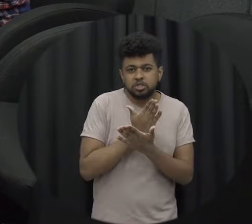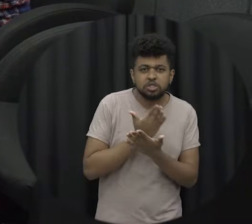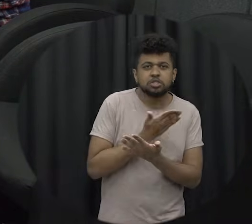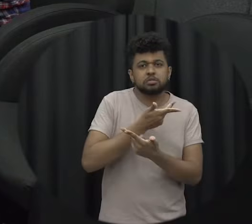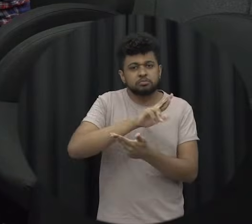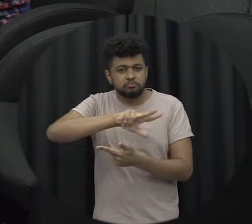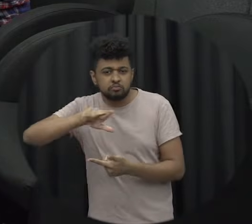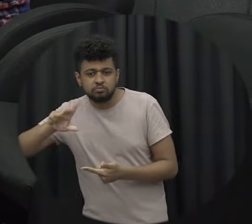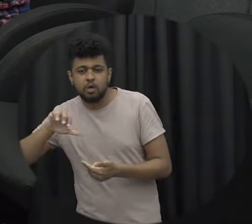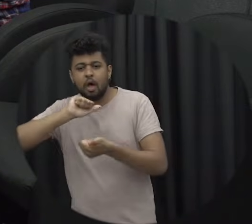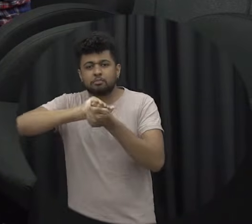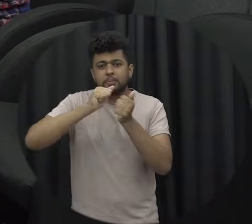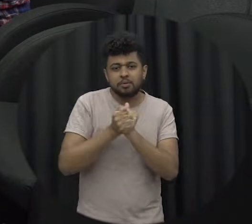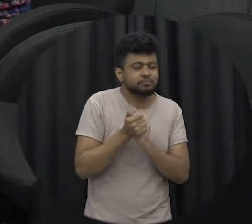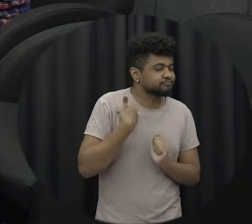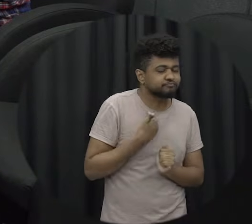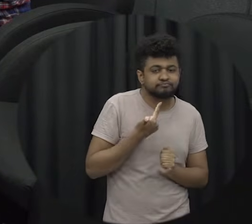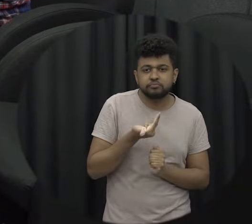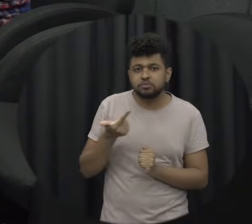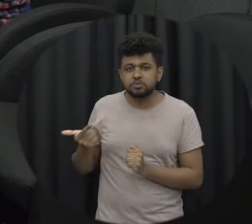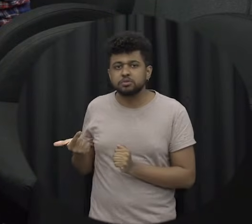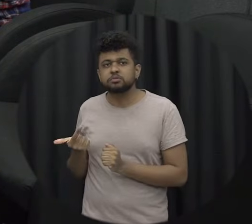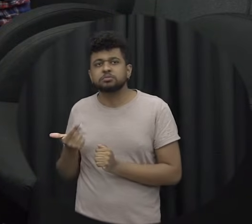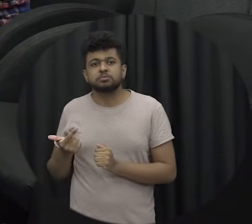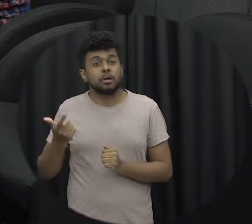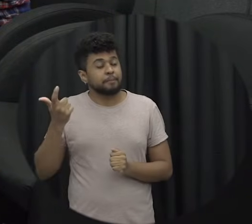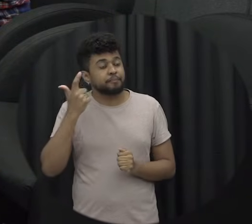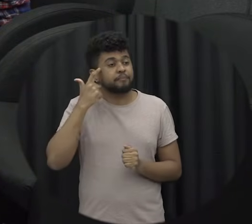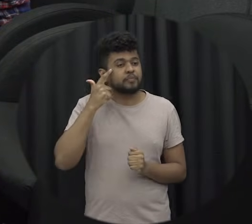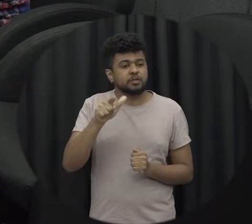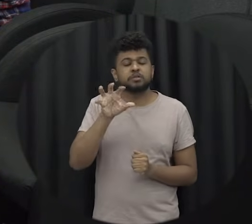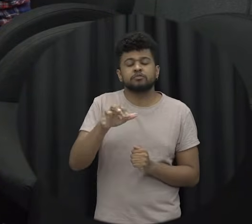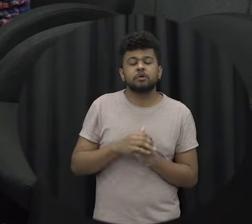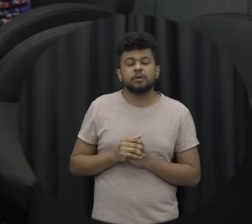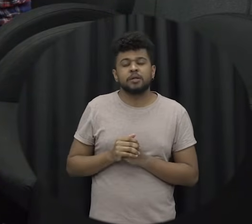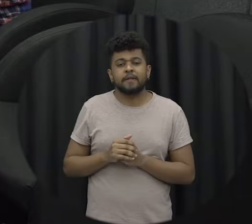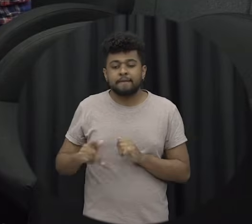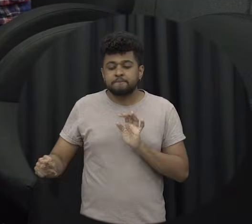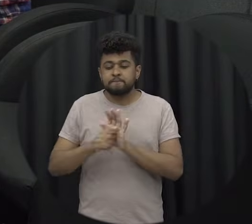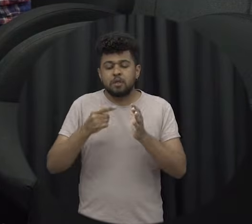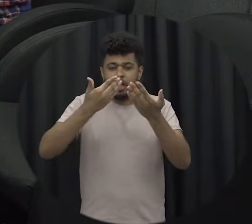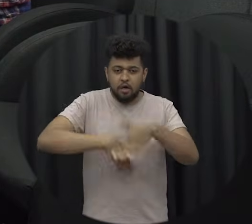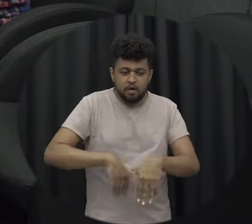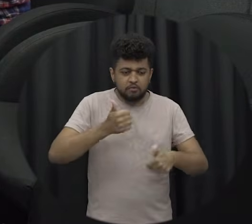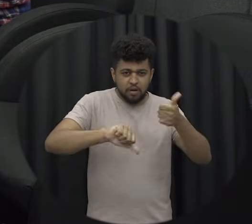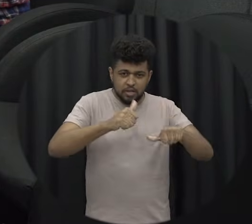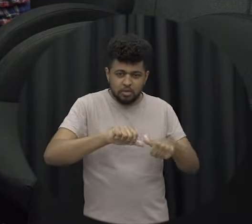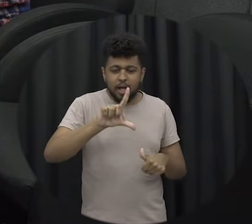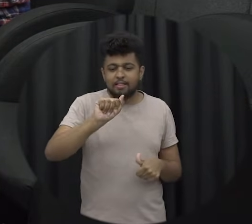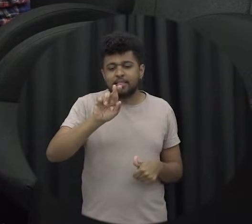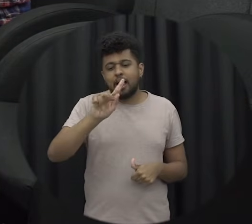adaptados para se pensar dessa forma. As próprias avaliações de larga escala às vezes valorizam